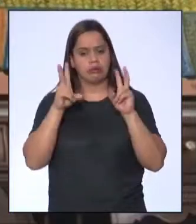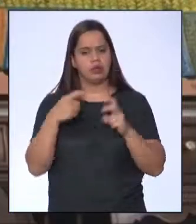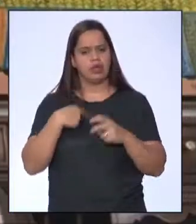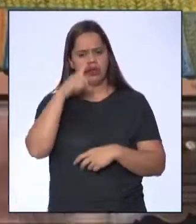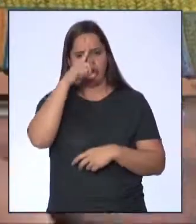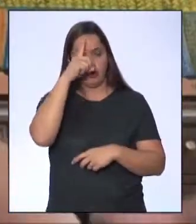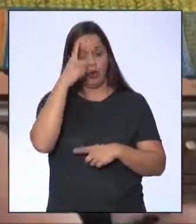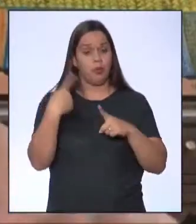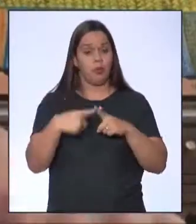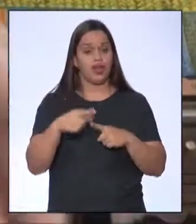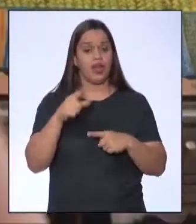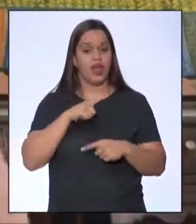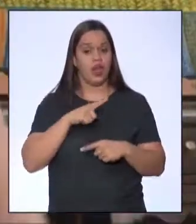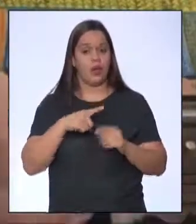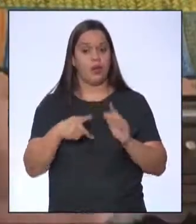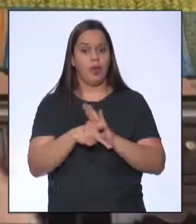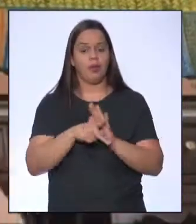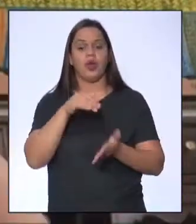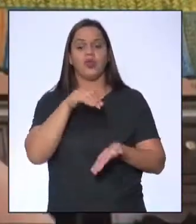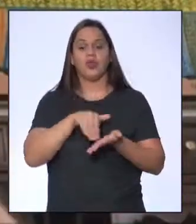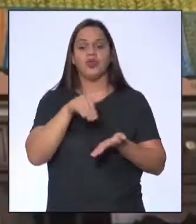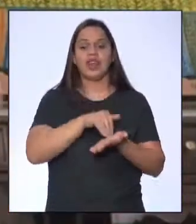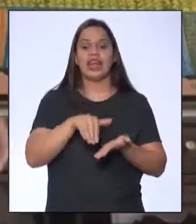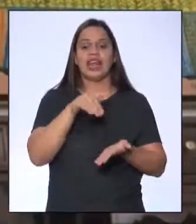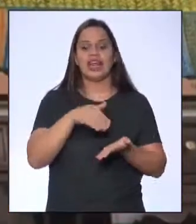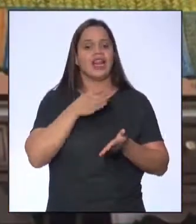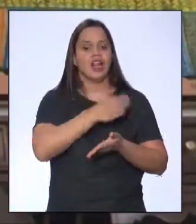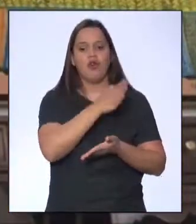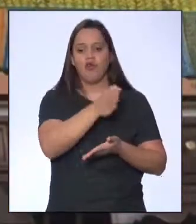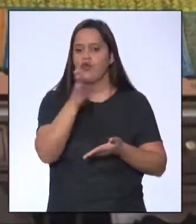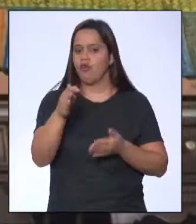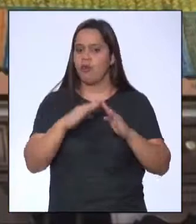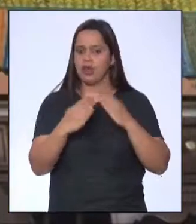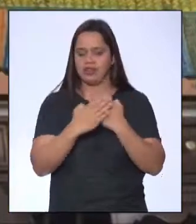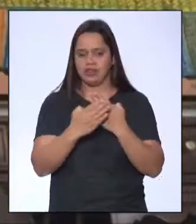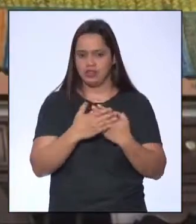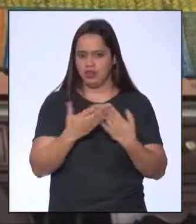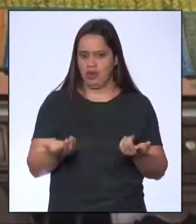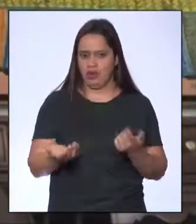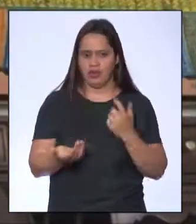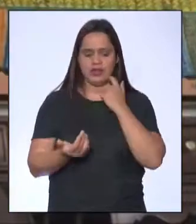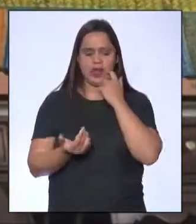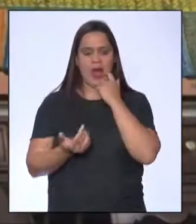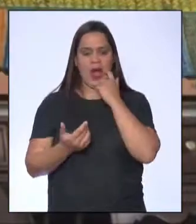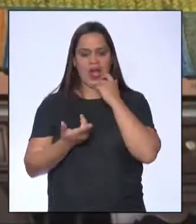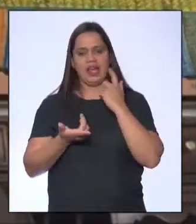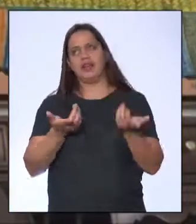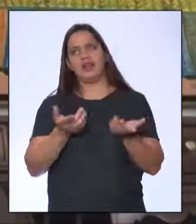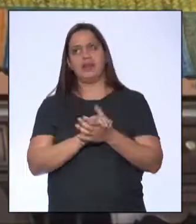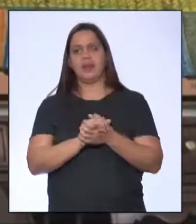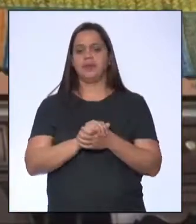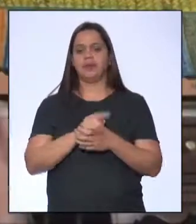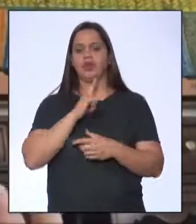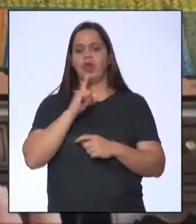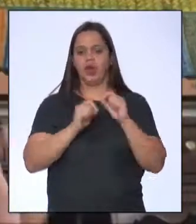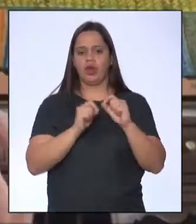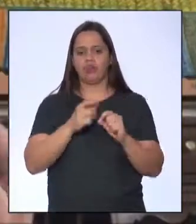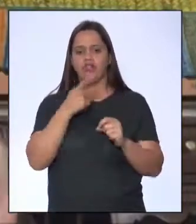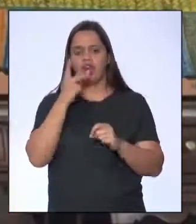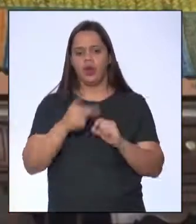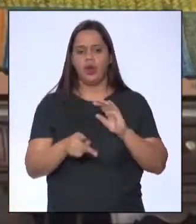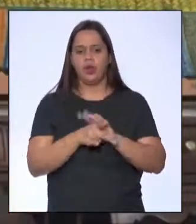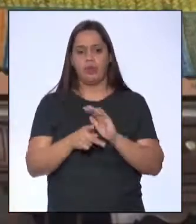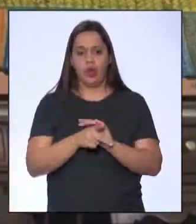uma secretária de ir para as escolas. Então, quando eu falo assim, porque eu tenho, né? Você falou, o acolhedor